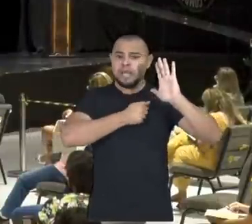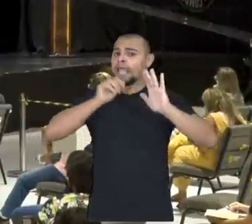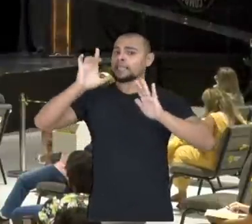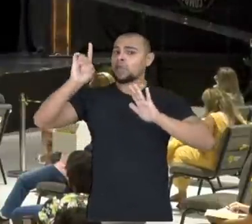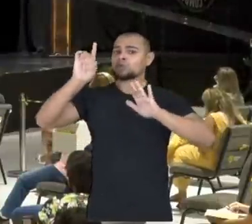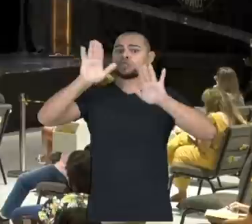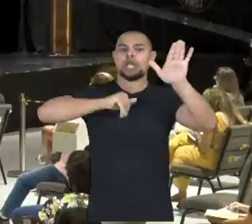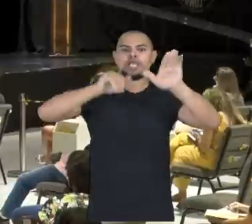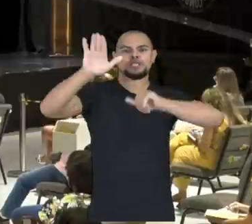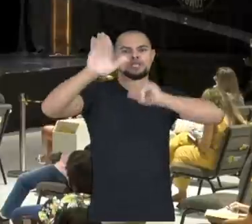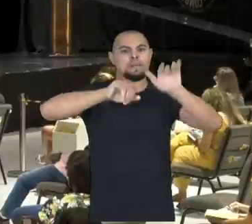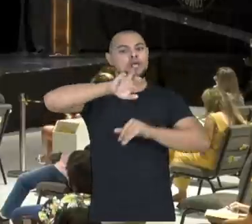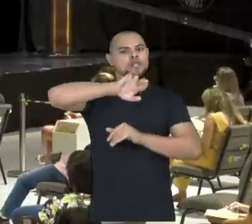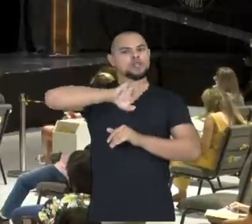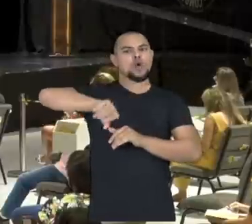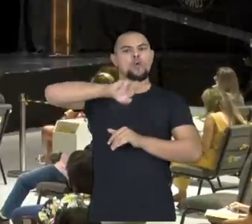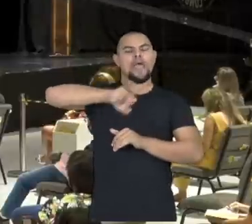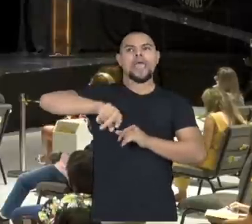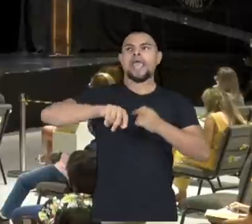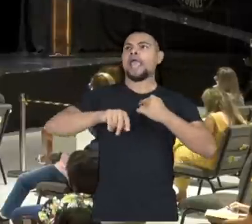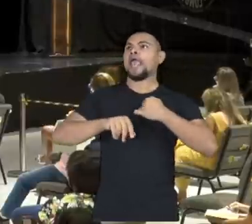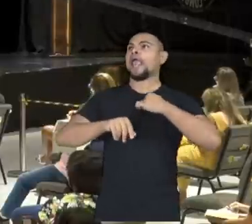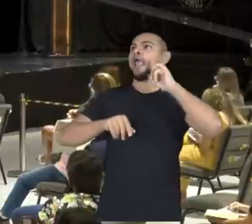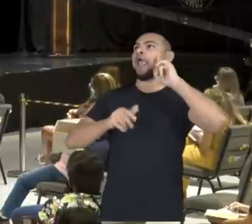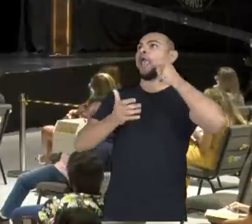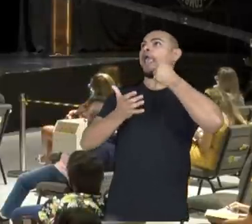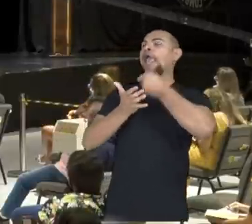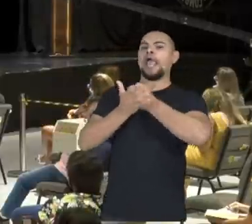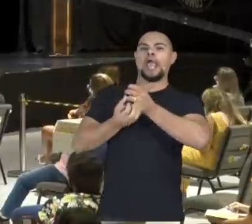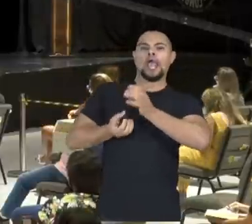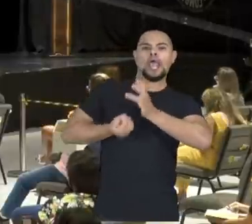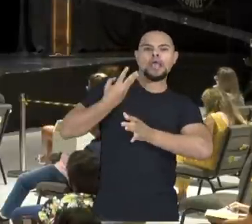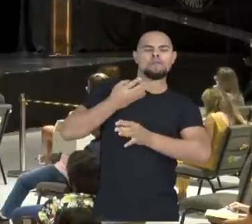não é coisa para os homens produzirem.